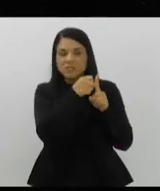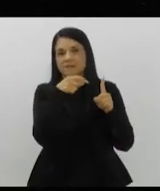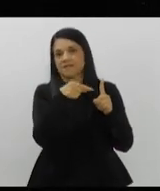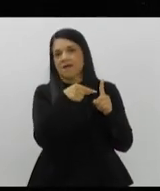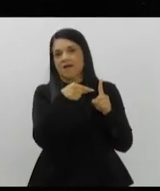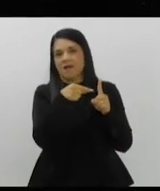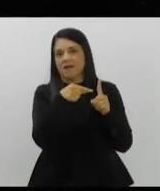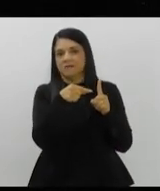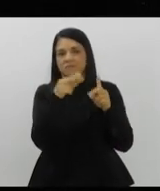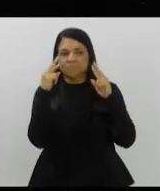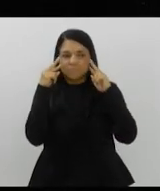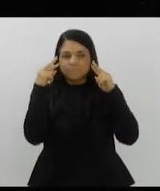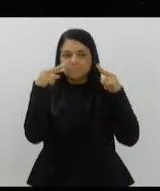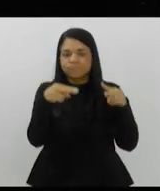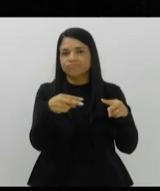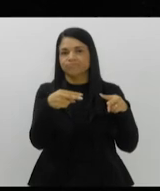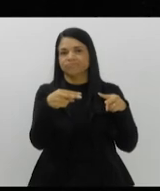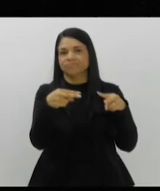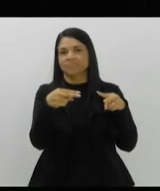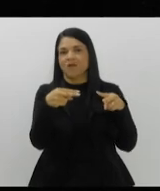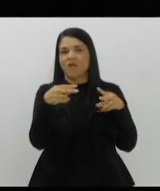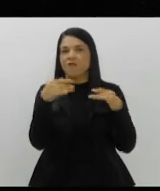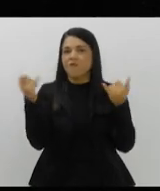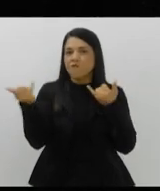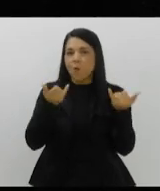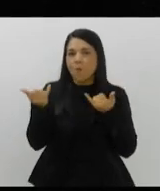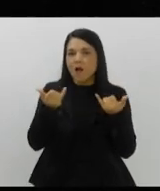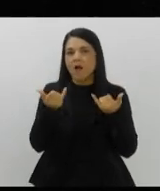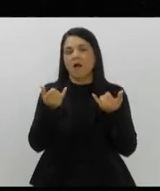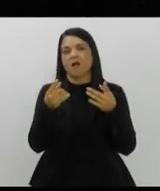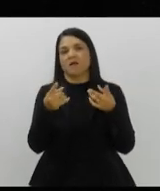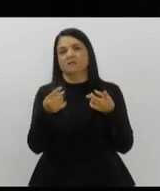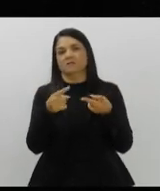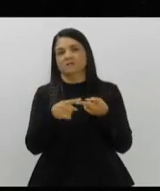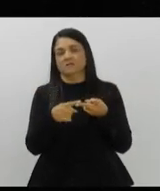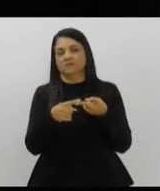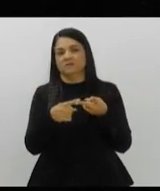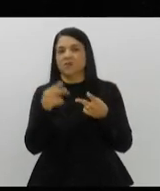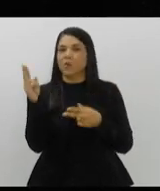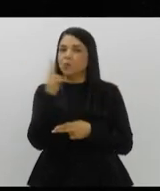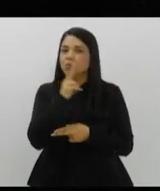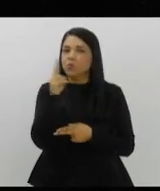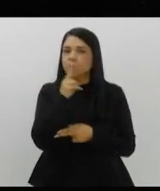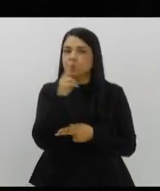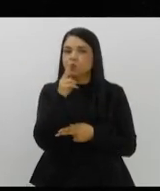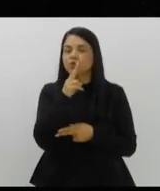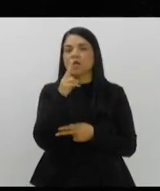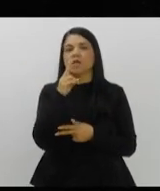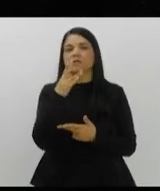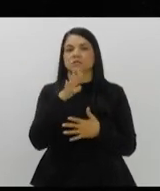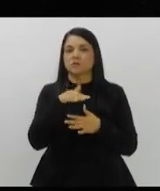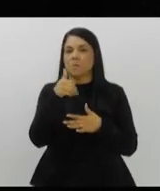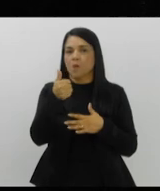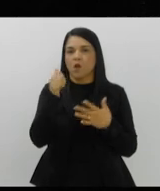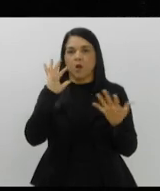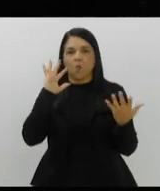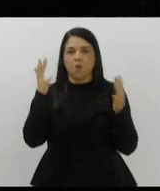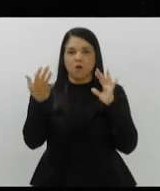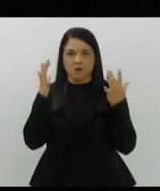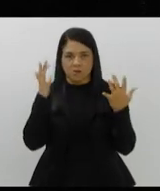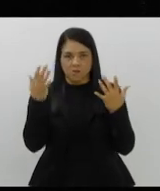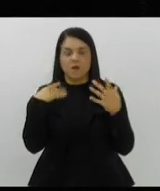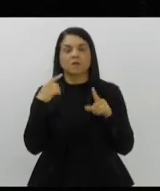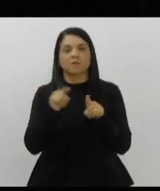estivesse olhando com um olhar informado, fundamentado, da urgência climática e da urgência ambiental. Portanto,